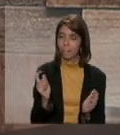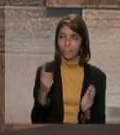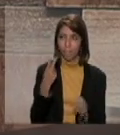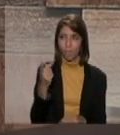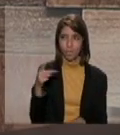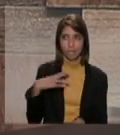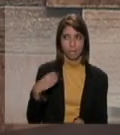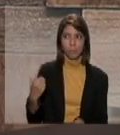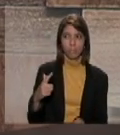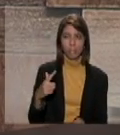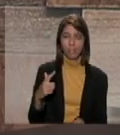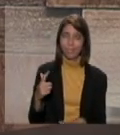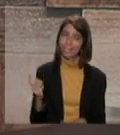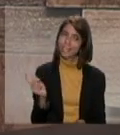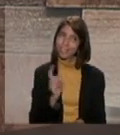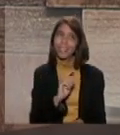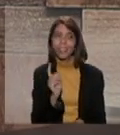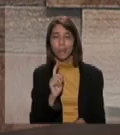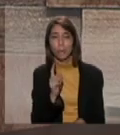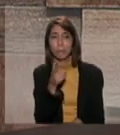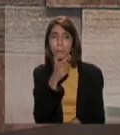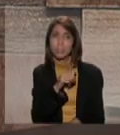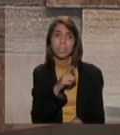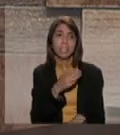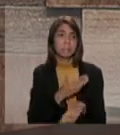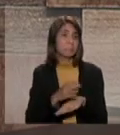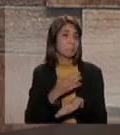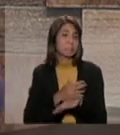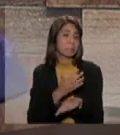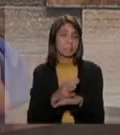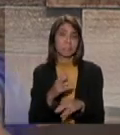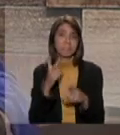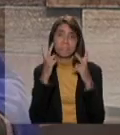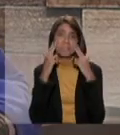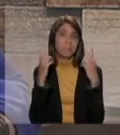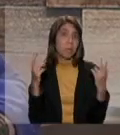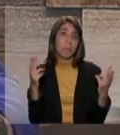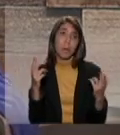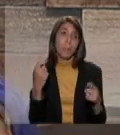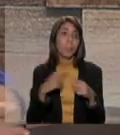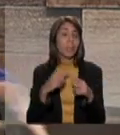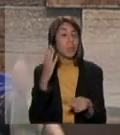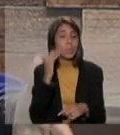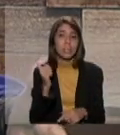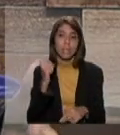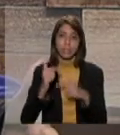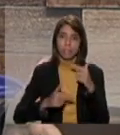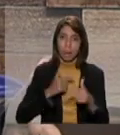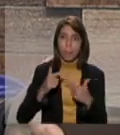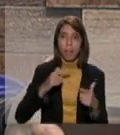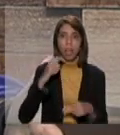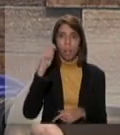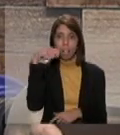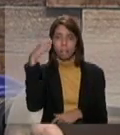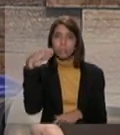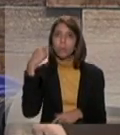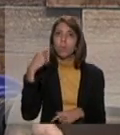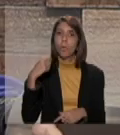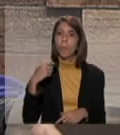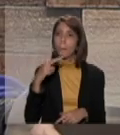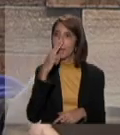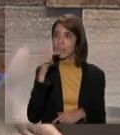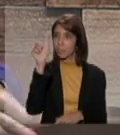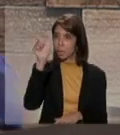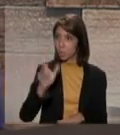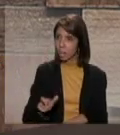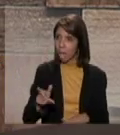tem filhos. Ela falou assim, não é por aí não, eu tenho... E conseguiu numa boa? Ela fez, mas o trabalho, eu sei que é esse, o trabalho do